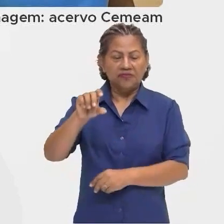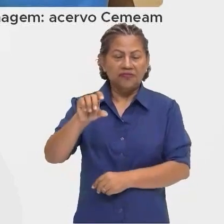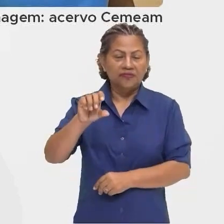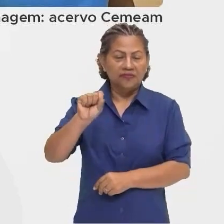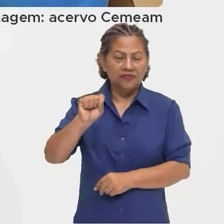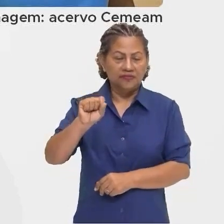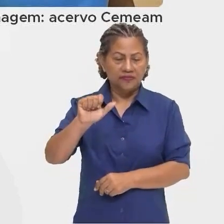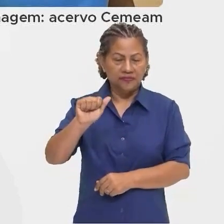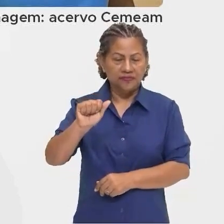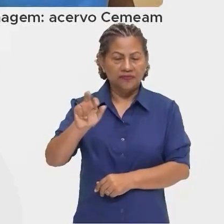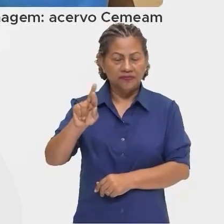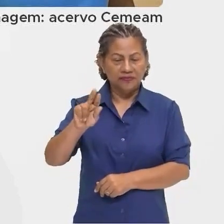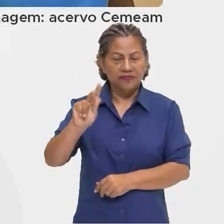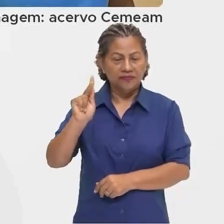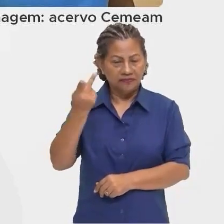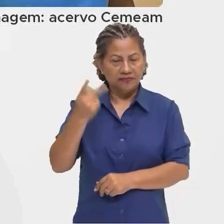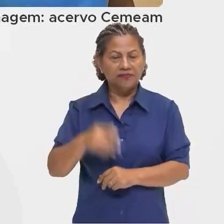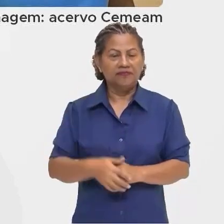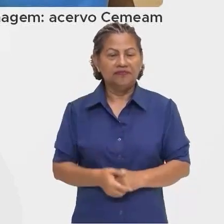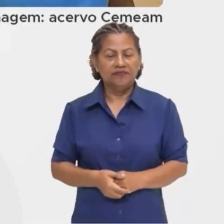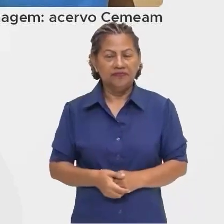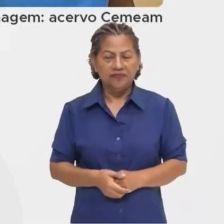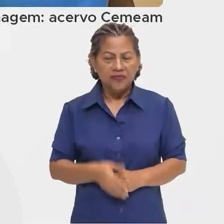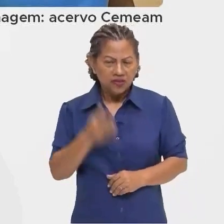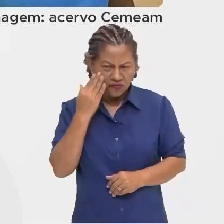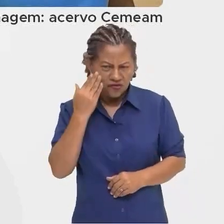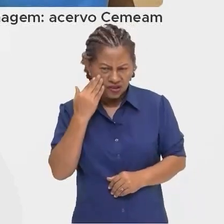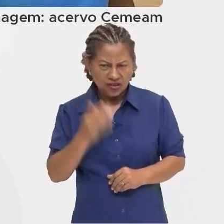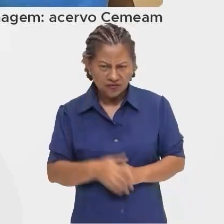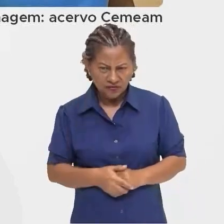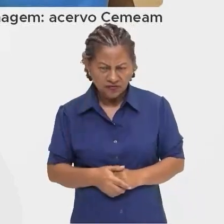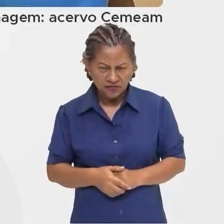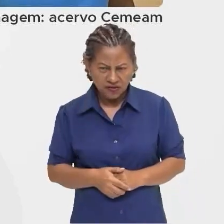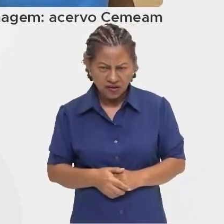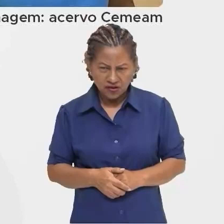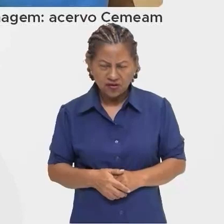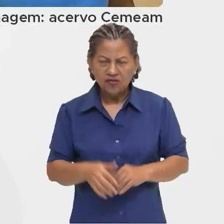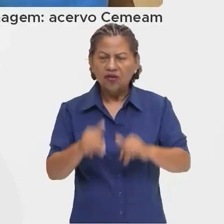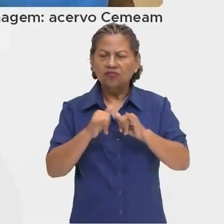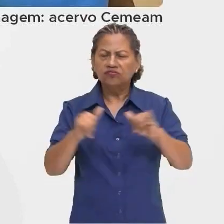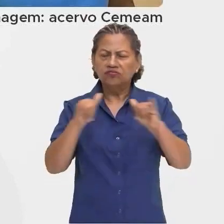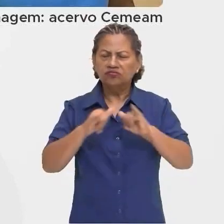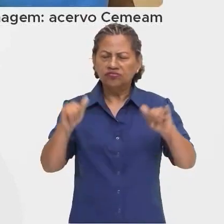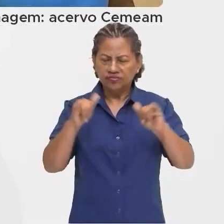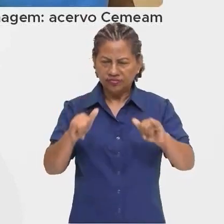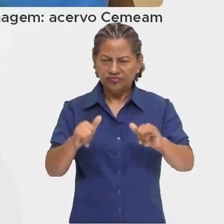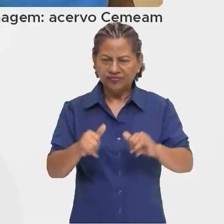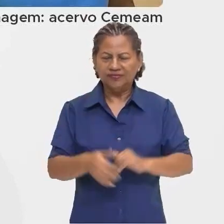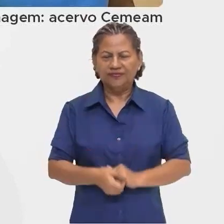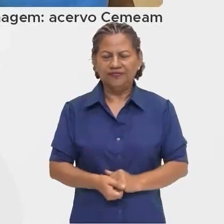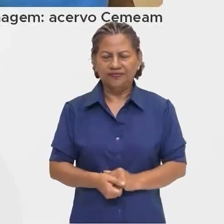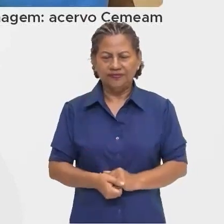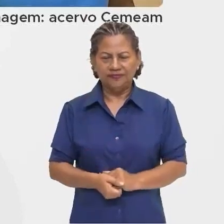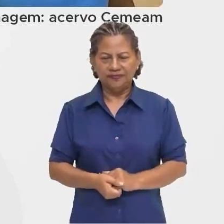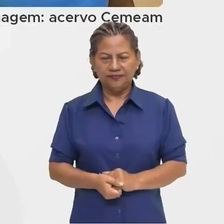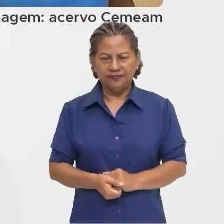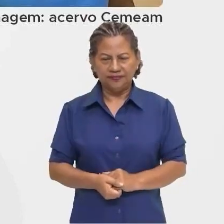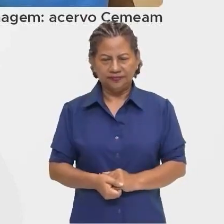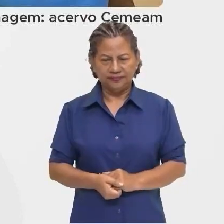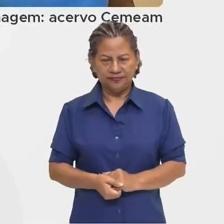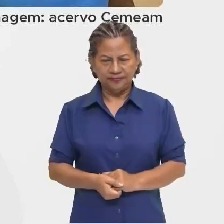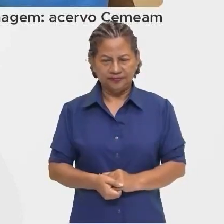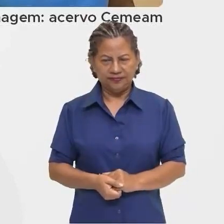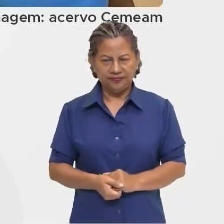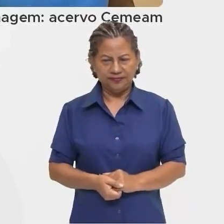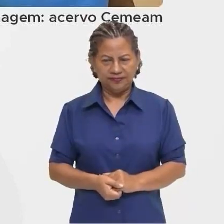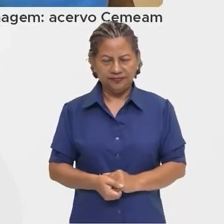aí, advogada. Vocês viram a grande mensagem desse nosso momento de aula? É aquilo que a gente vem falando e